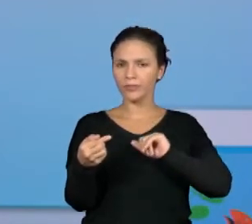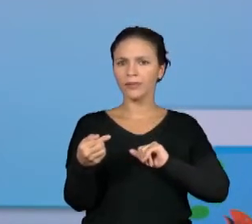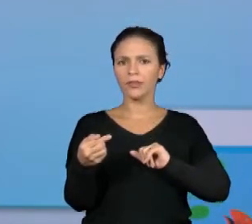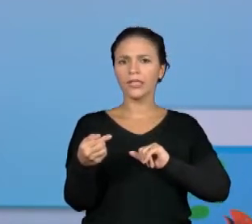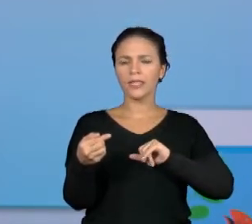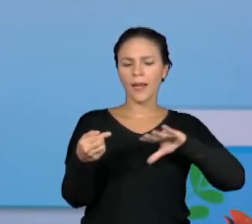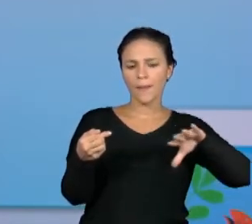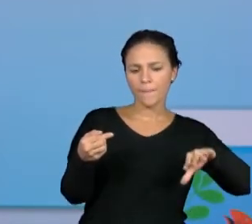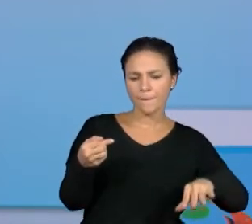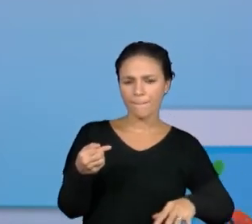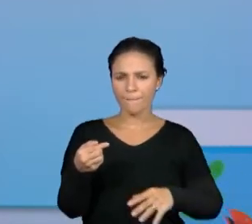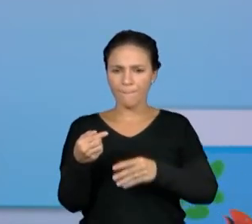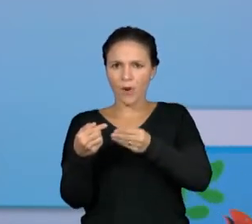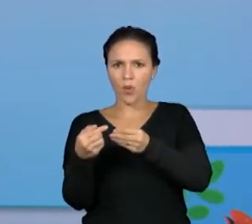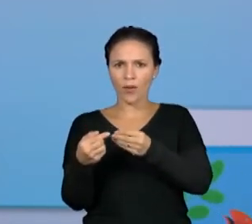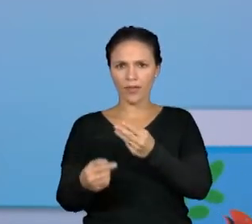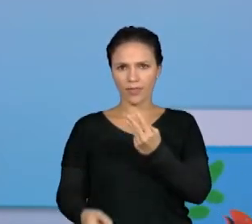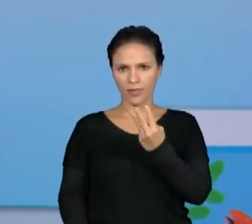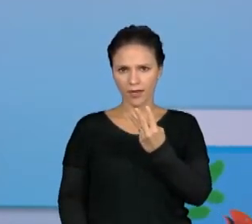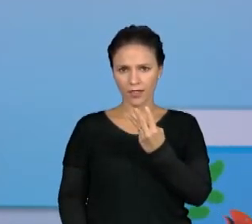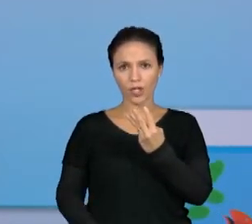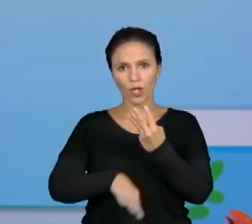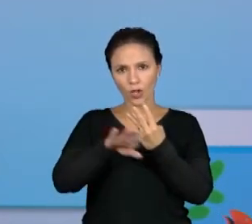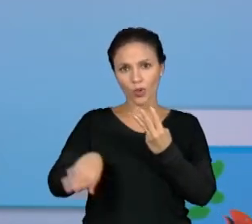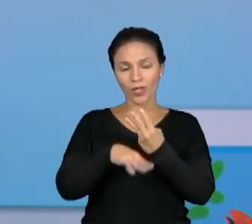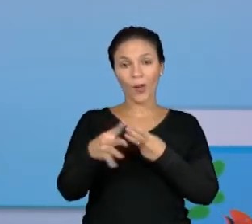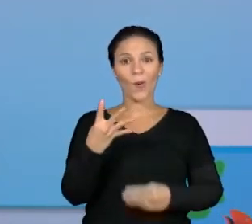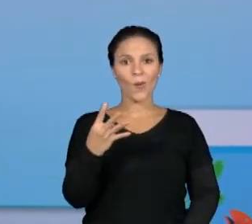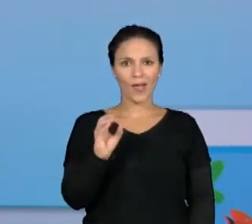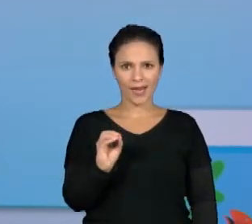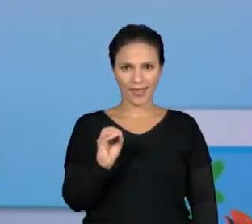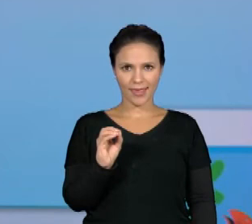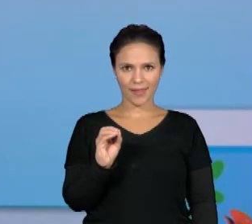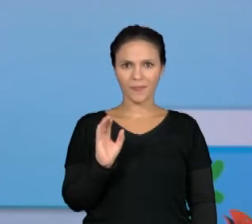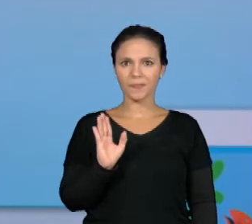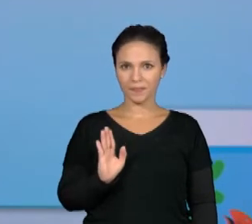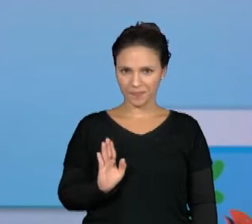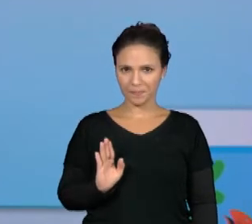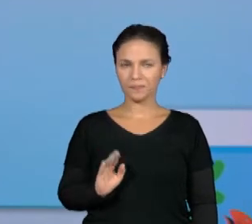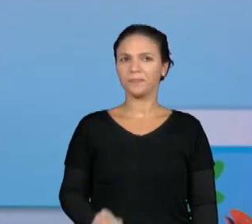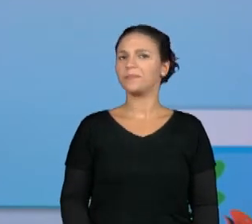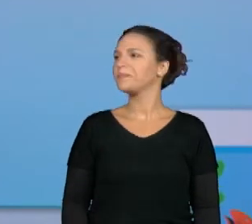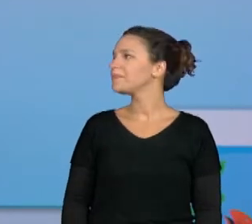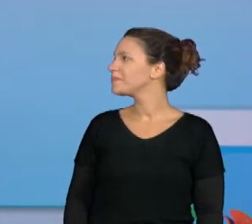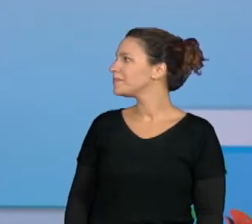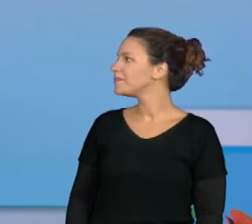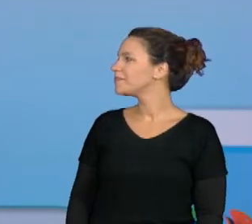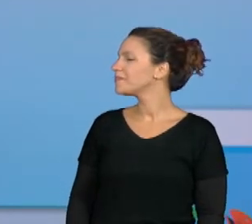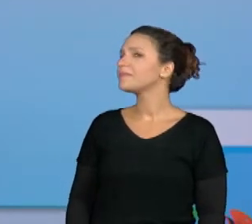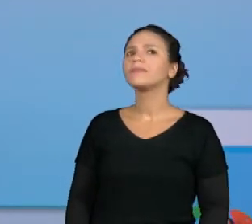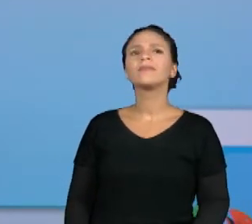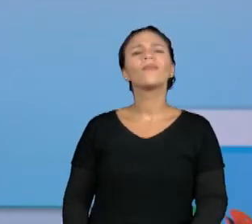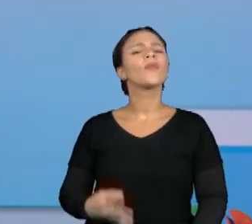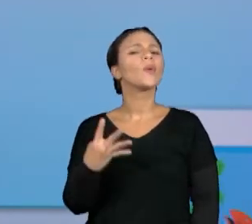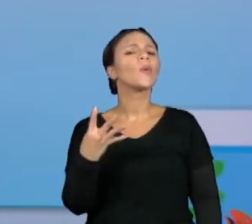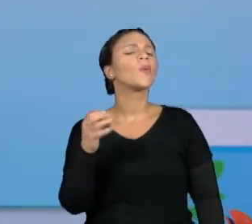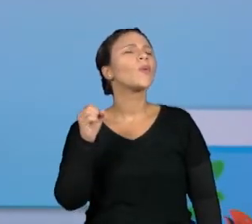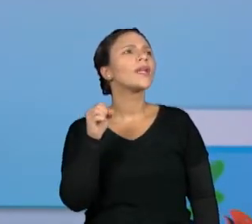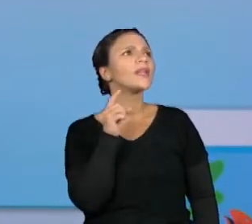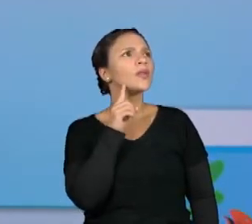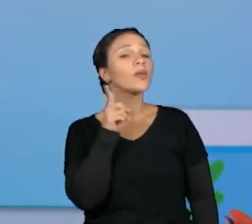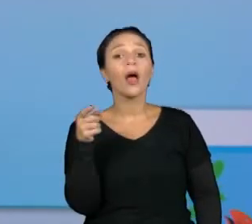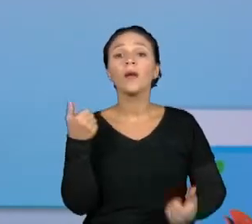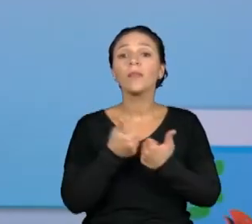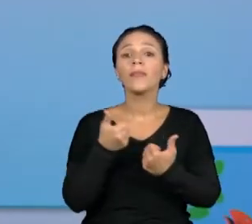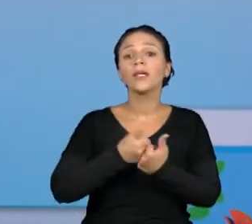ao 37, eu vou obter 40, não é? E o 48, eu sei